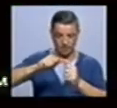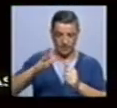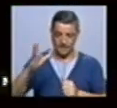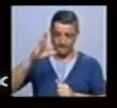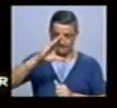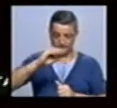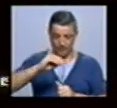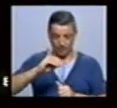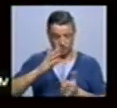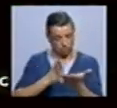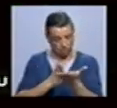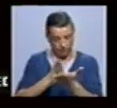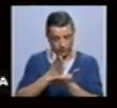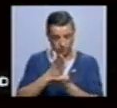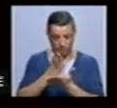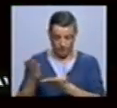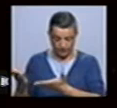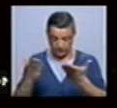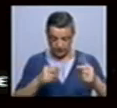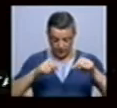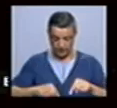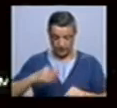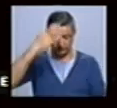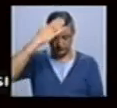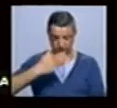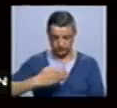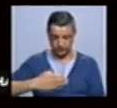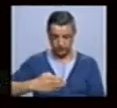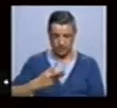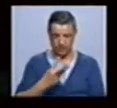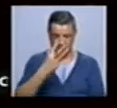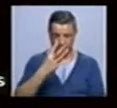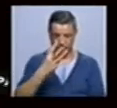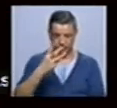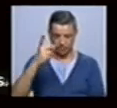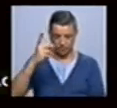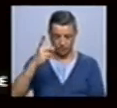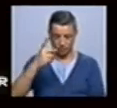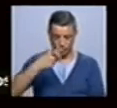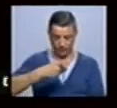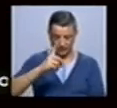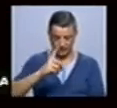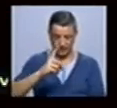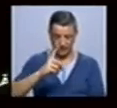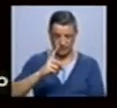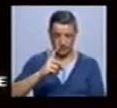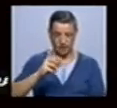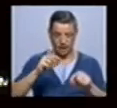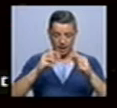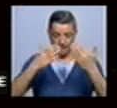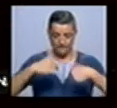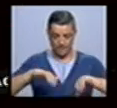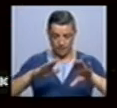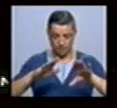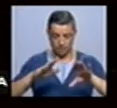deles e que foi também apresentado esta semana. Chama-se WASP 96b e, quando os cientistas estudaram